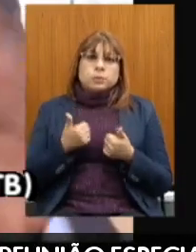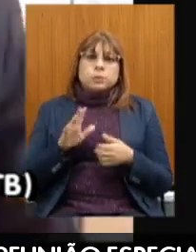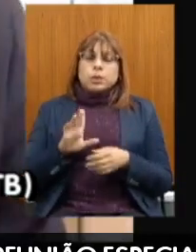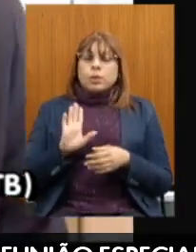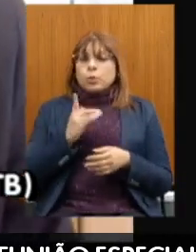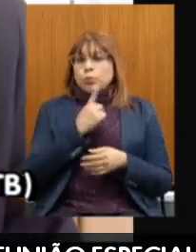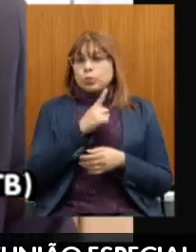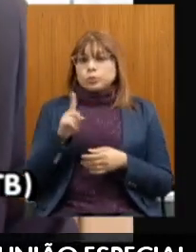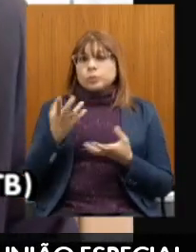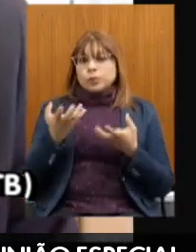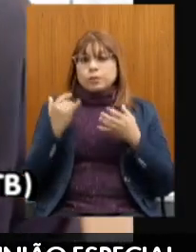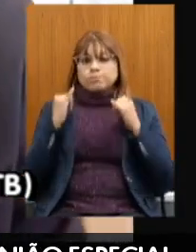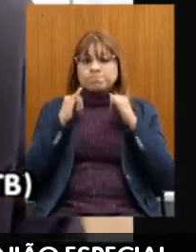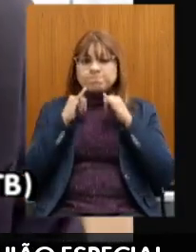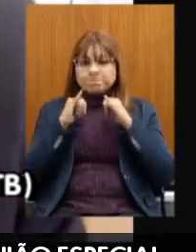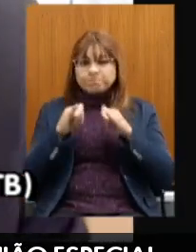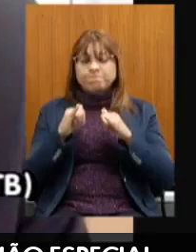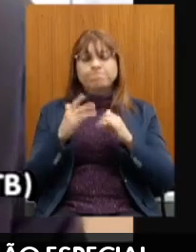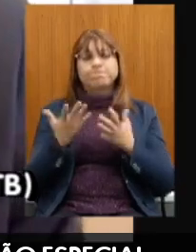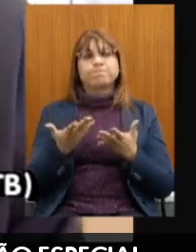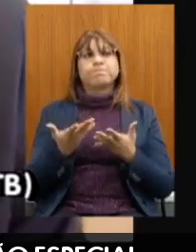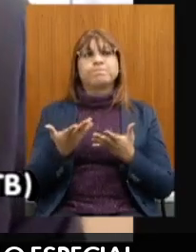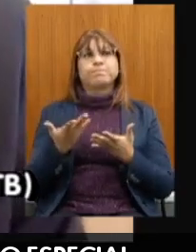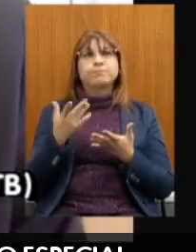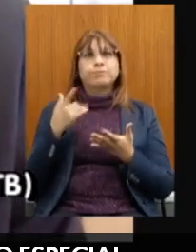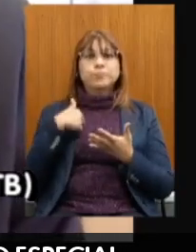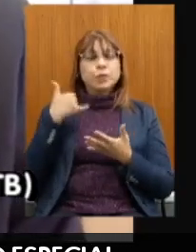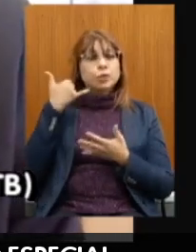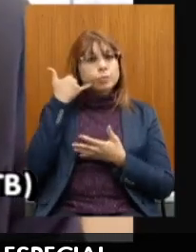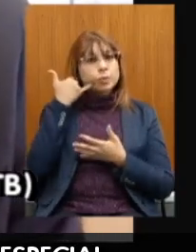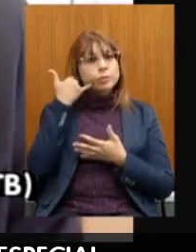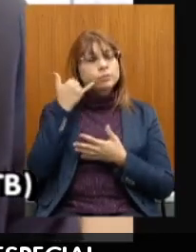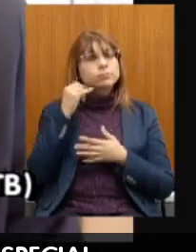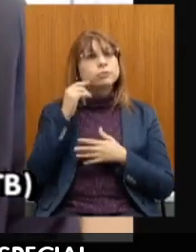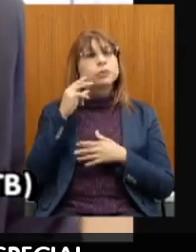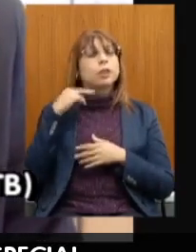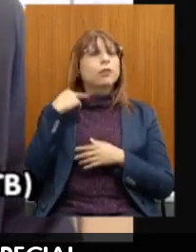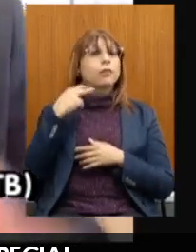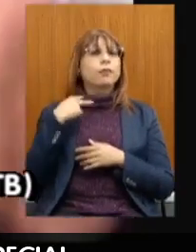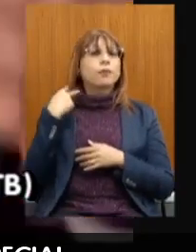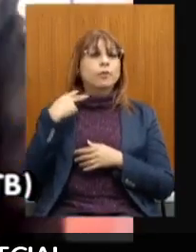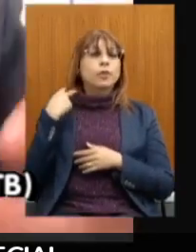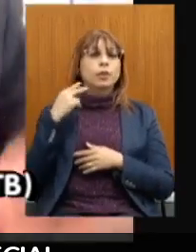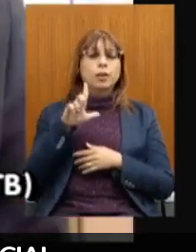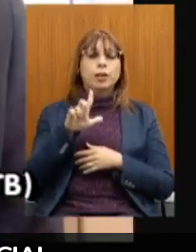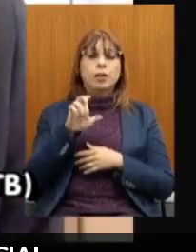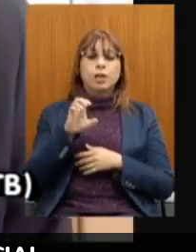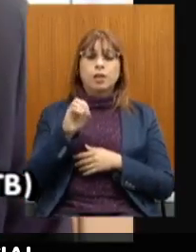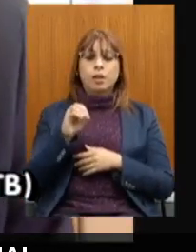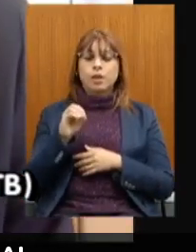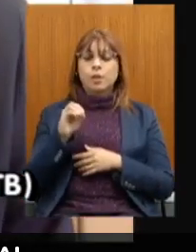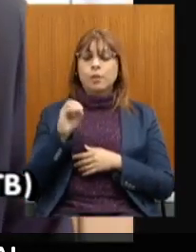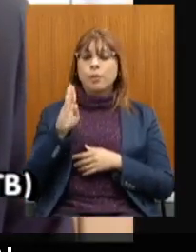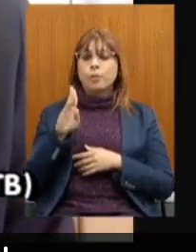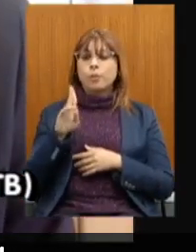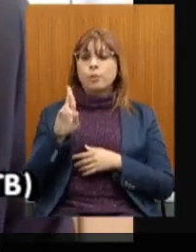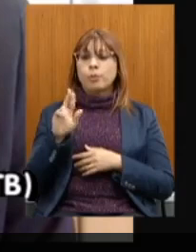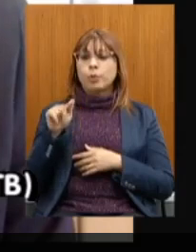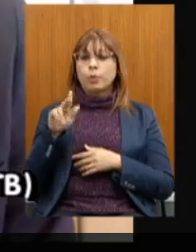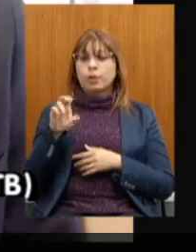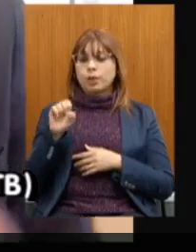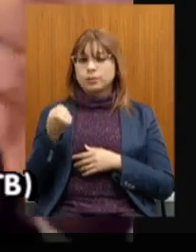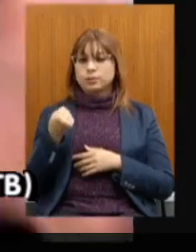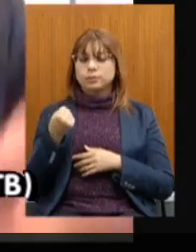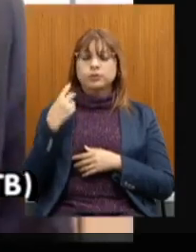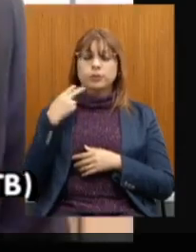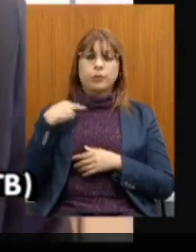deixar aqui uma notícia. Hoje eu conversei por telefone com o vereador Léo Burguês, né, e essa notícia vai chegar ao conhecimento de todos. O